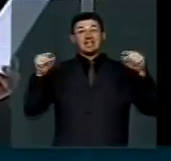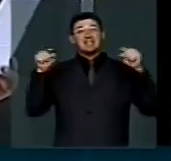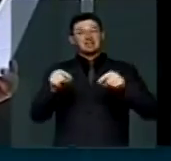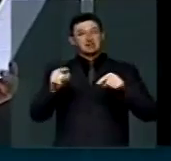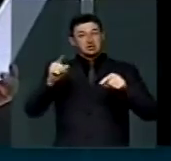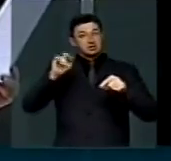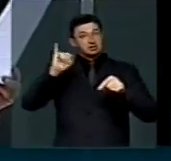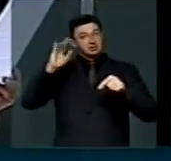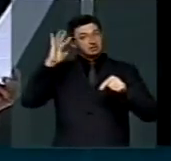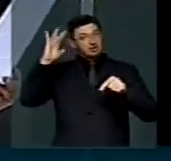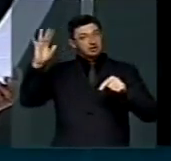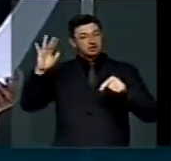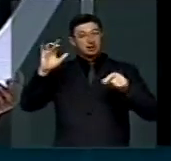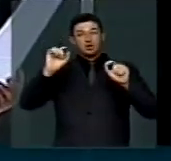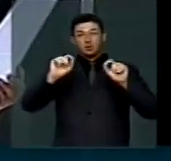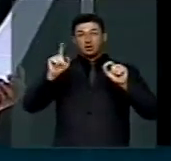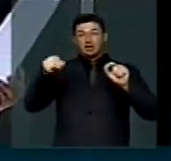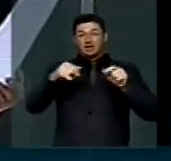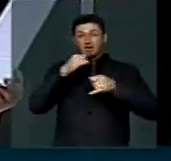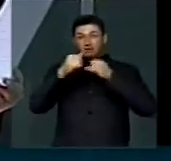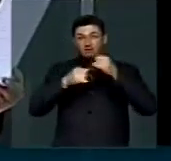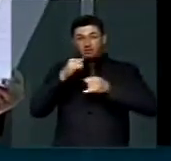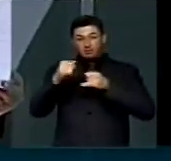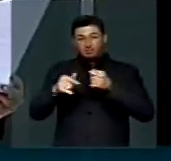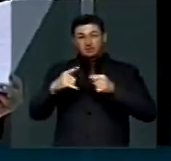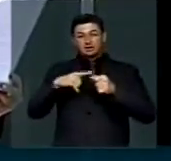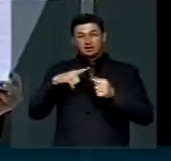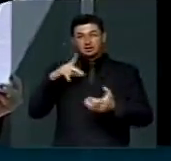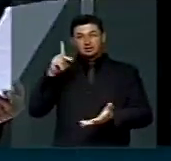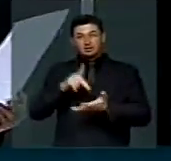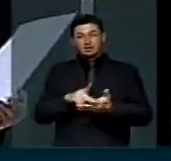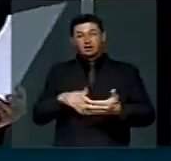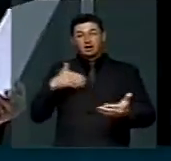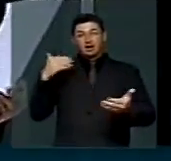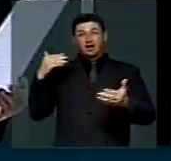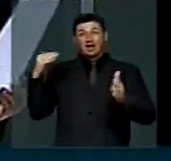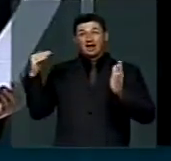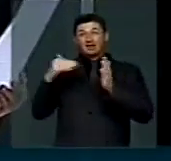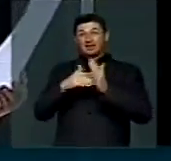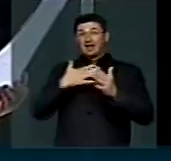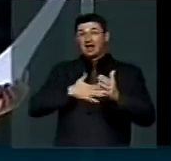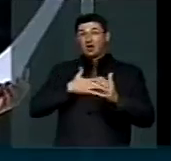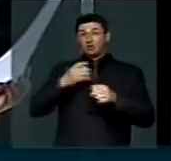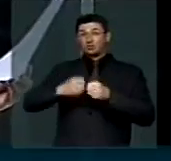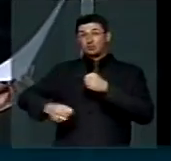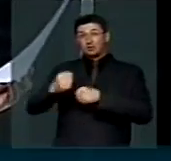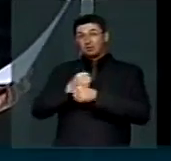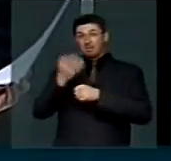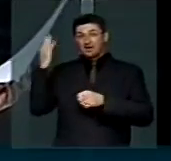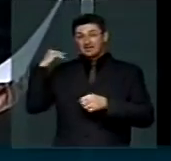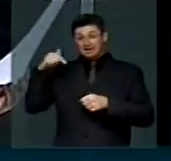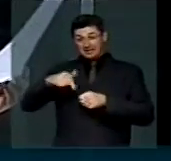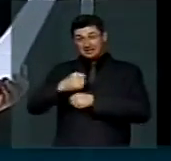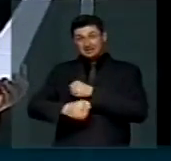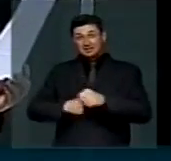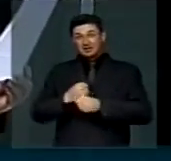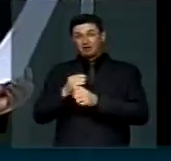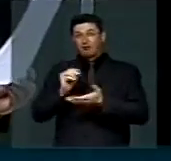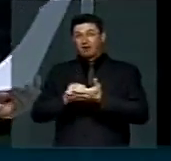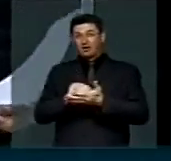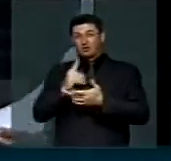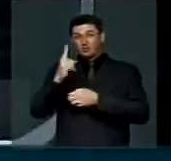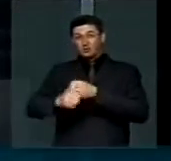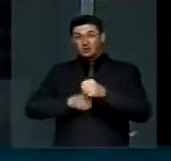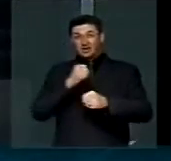levando-se em consideração que esses dados estão consolidados até agosto do ano passado apenas. Hoje, pouco mais de um